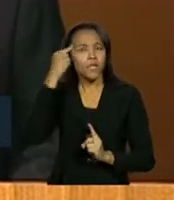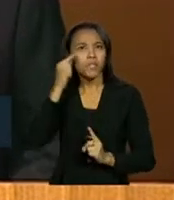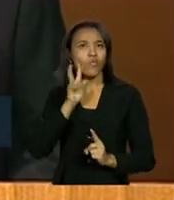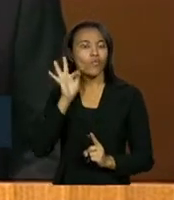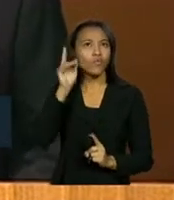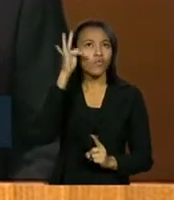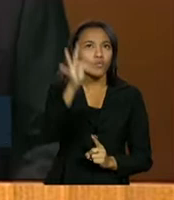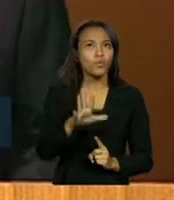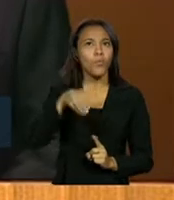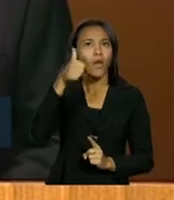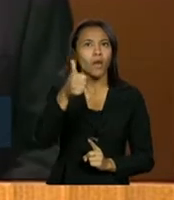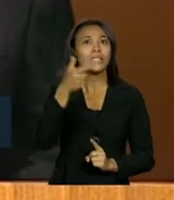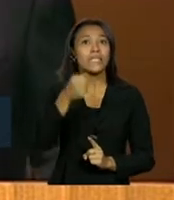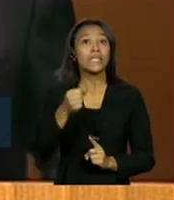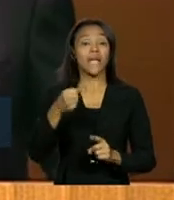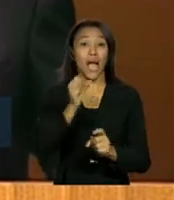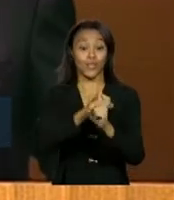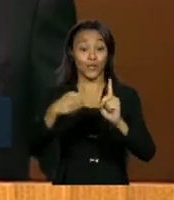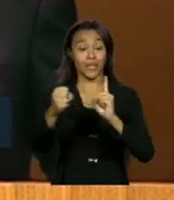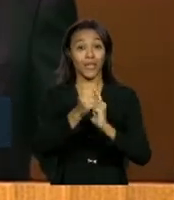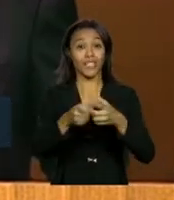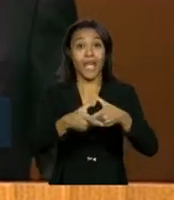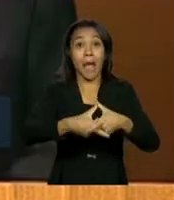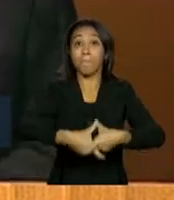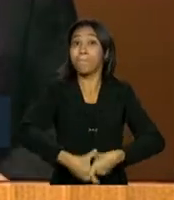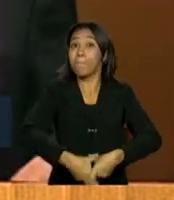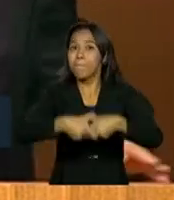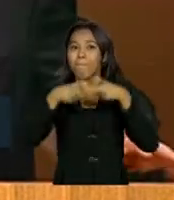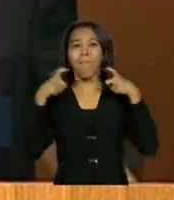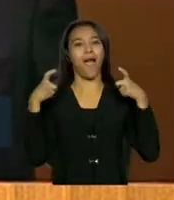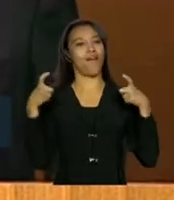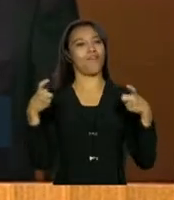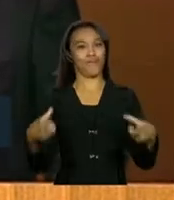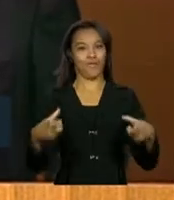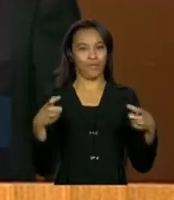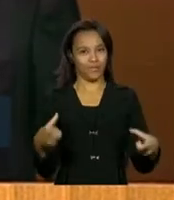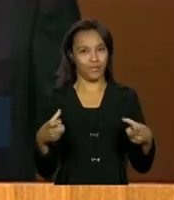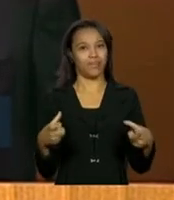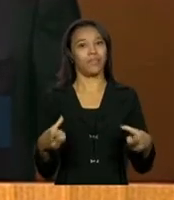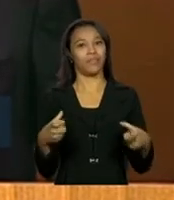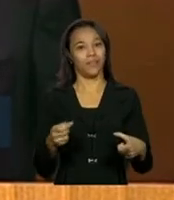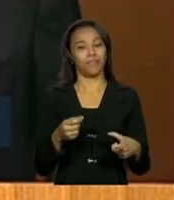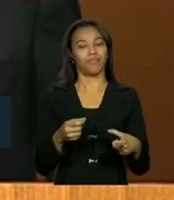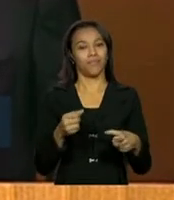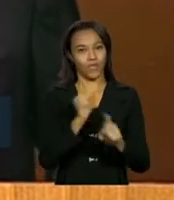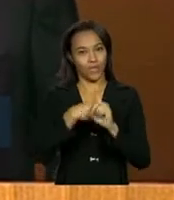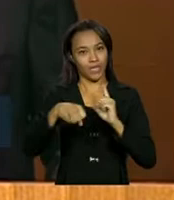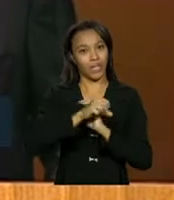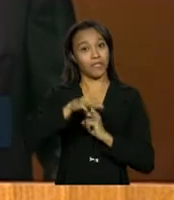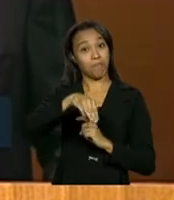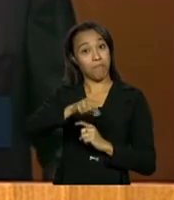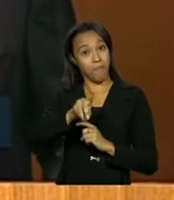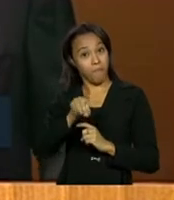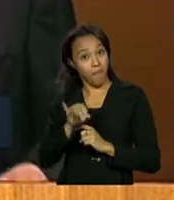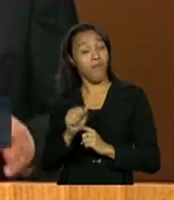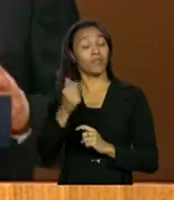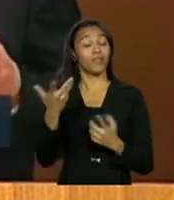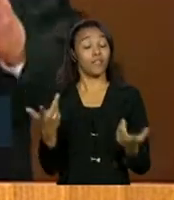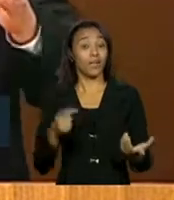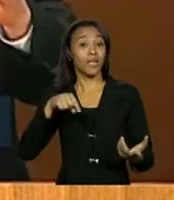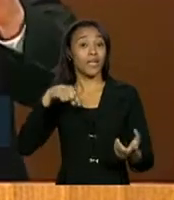classe média seja a ampla maioria, a generosa maioria. Ela seja